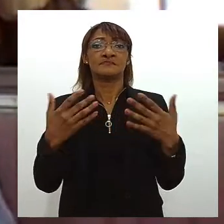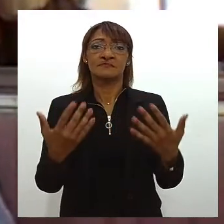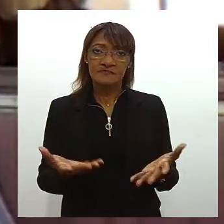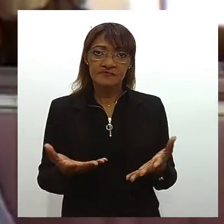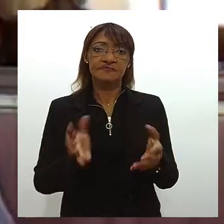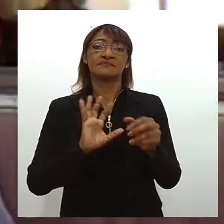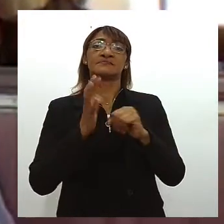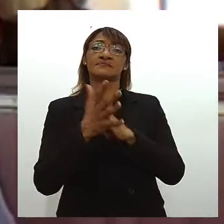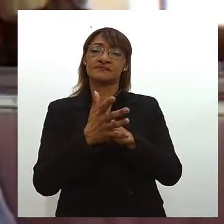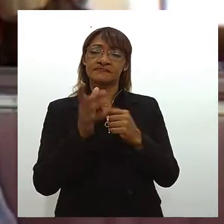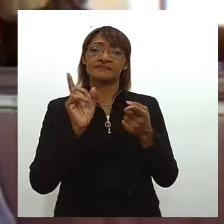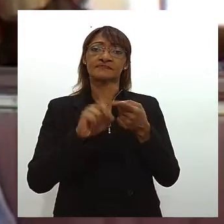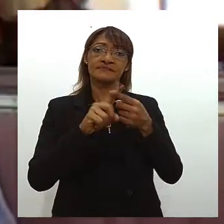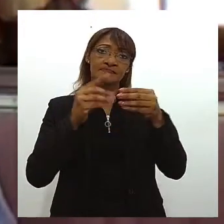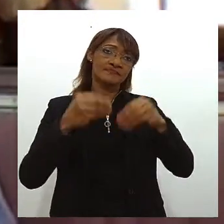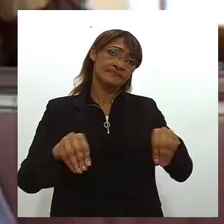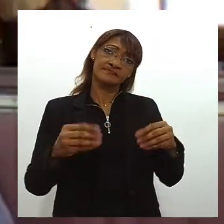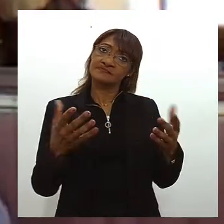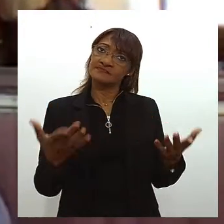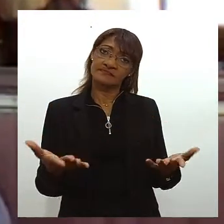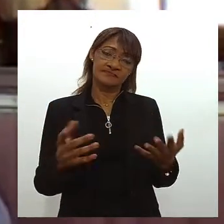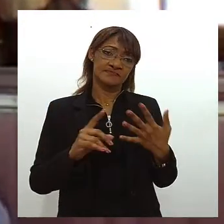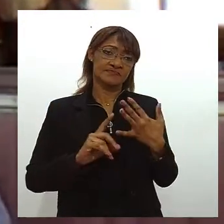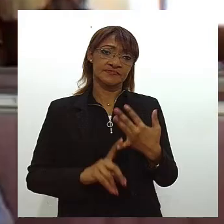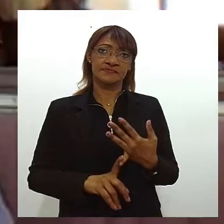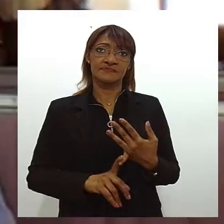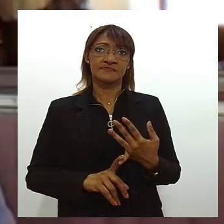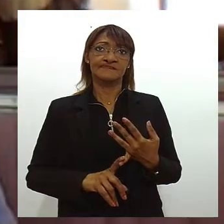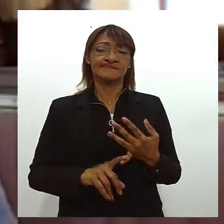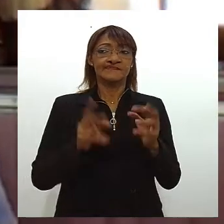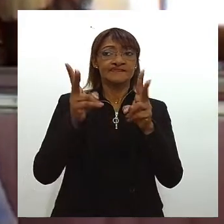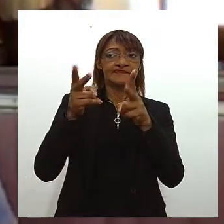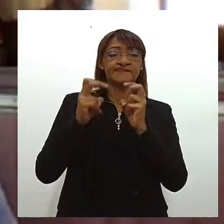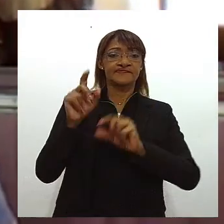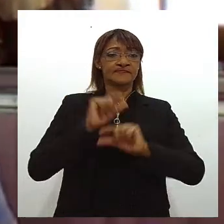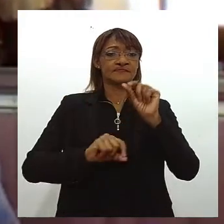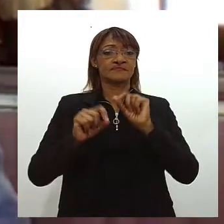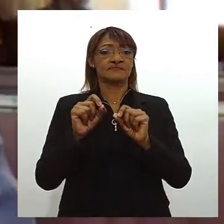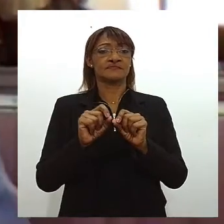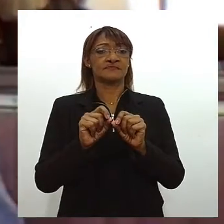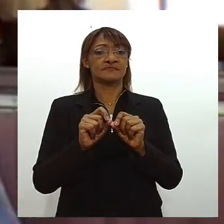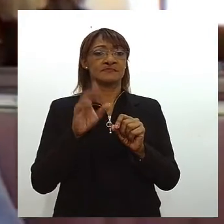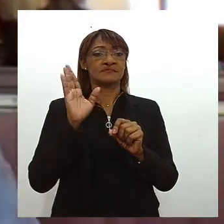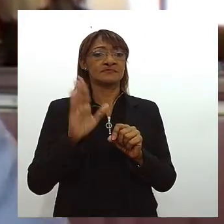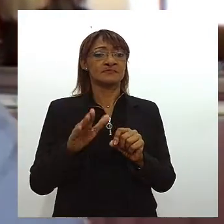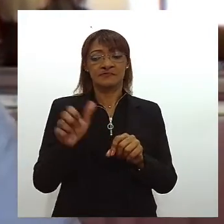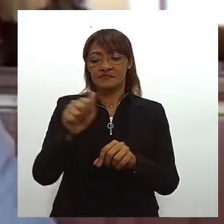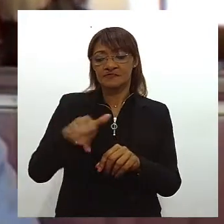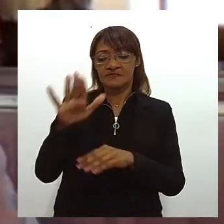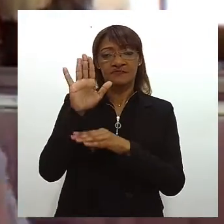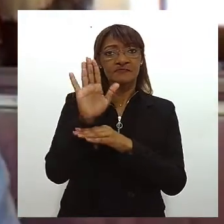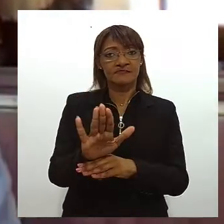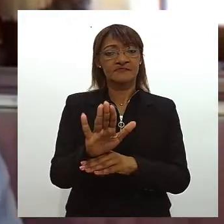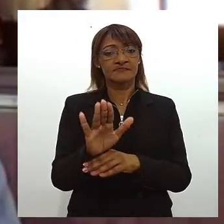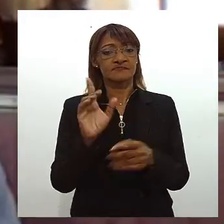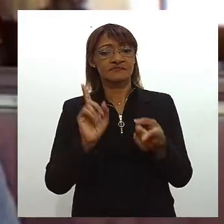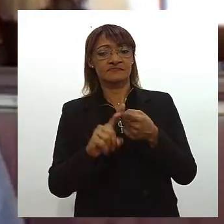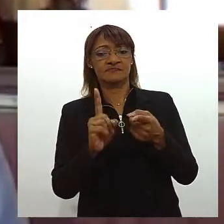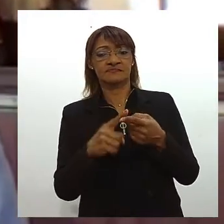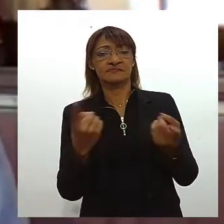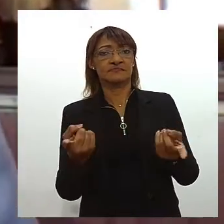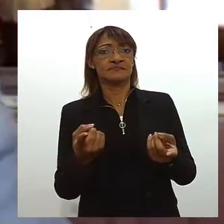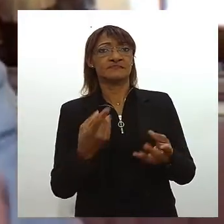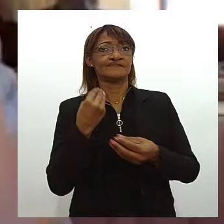consequências para esse público. Na questão, se nós formos observar, na própria questão da assistência, né, nós temos também, com o desmonte